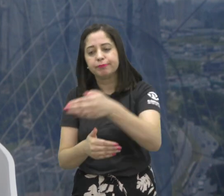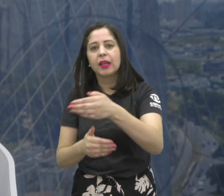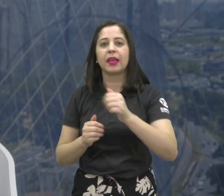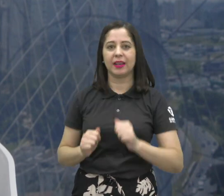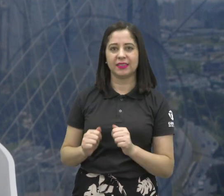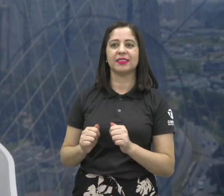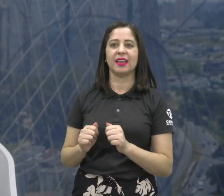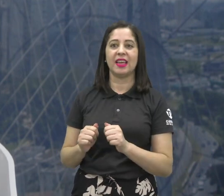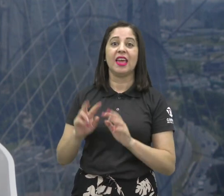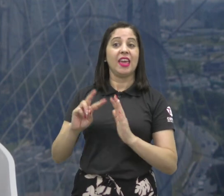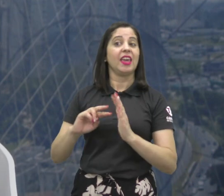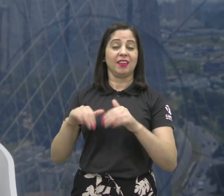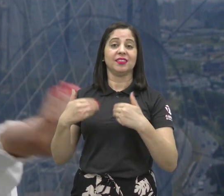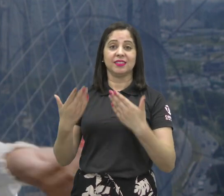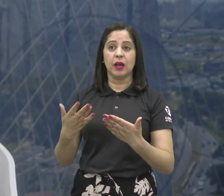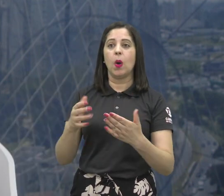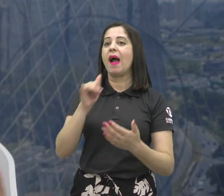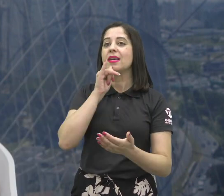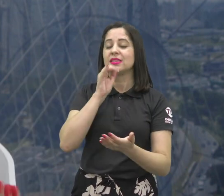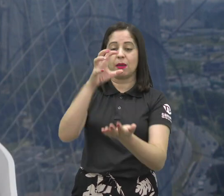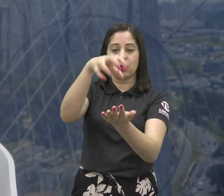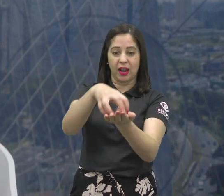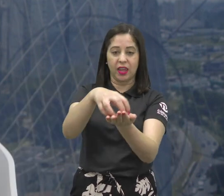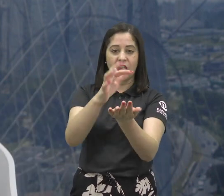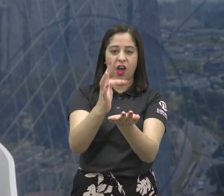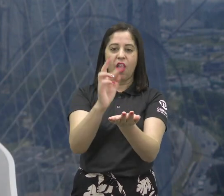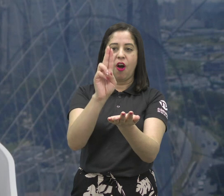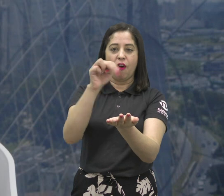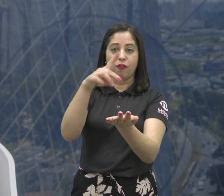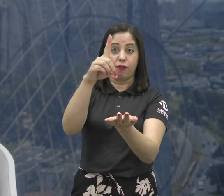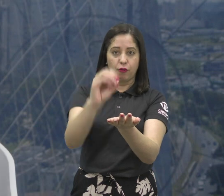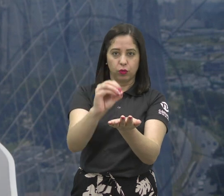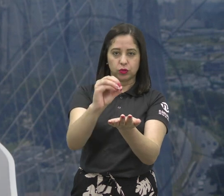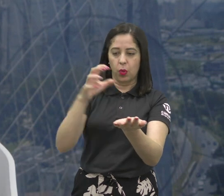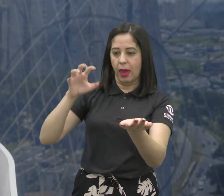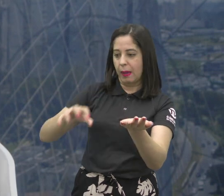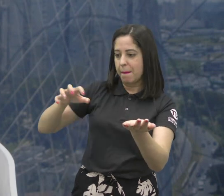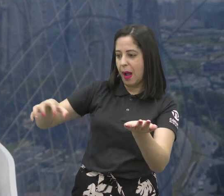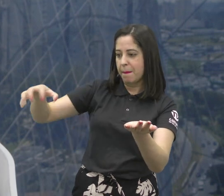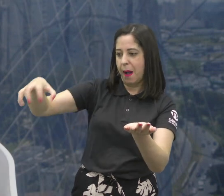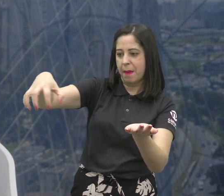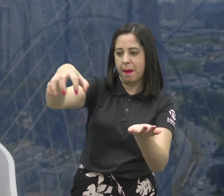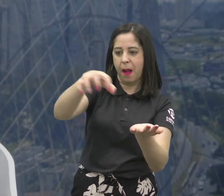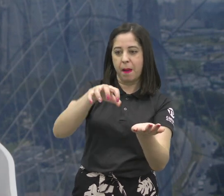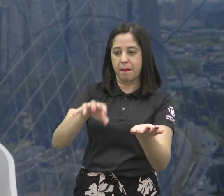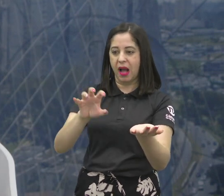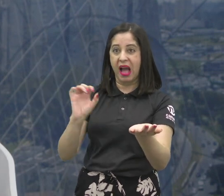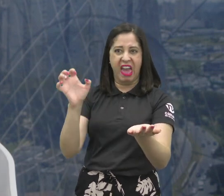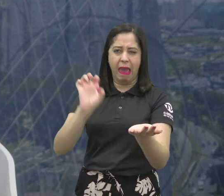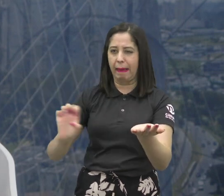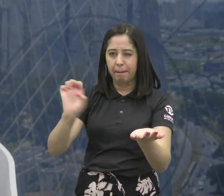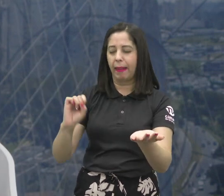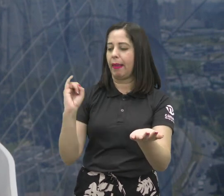rede, né, então que a gente consegue acionar aqui e ali, né, e realmente fazer com que esse acesso chegue